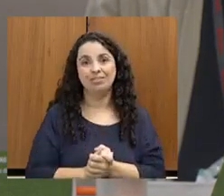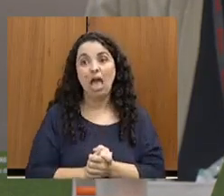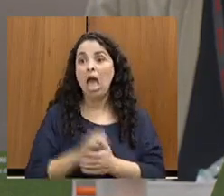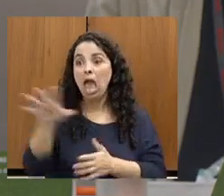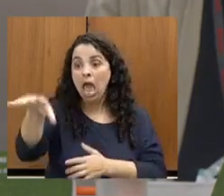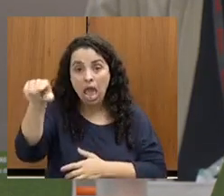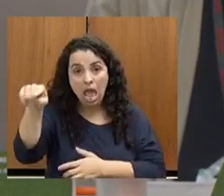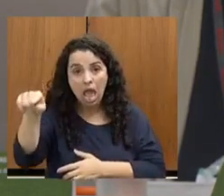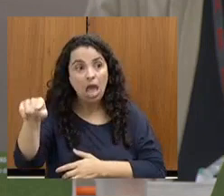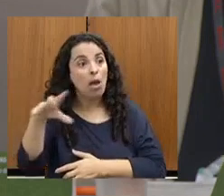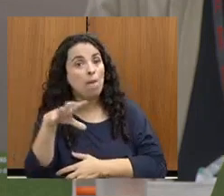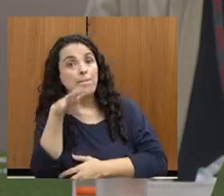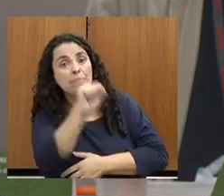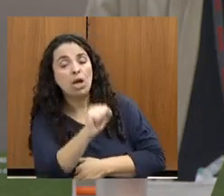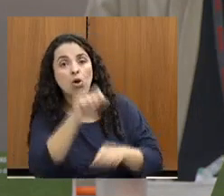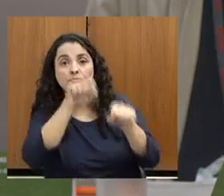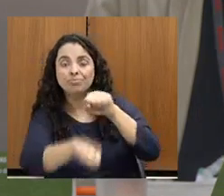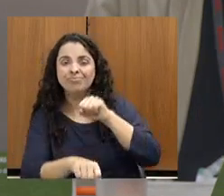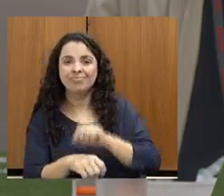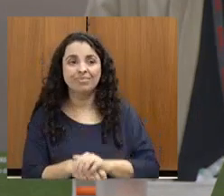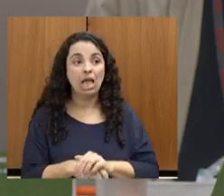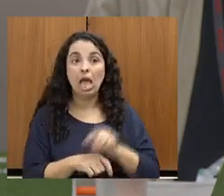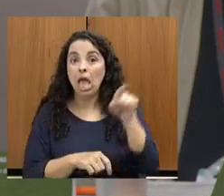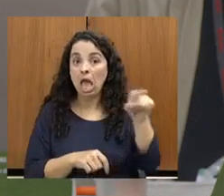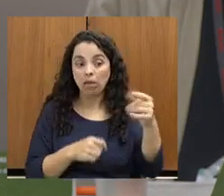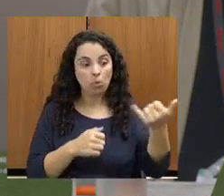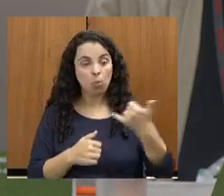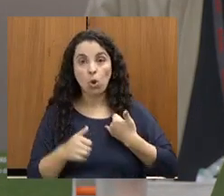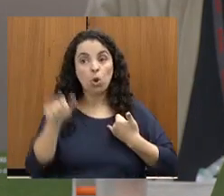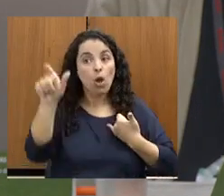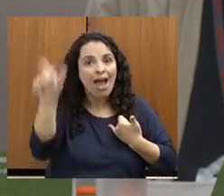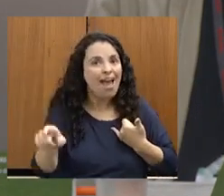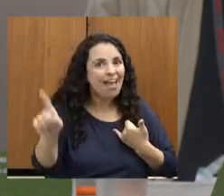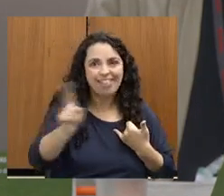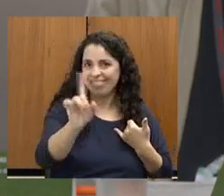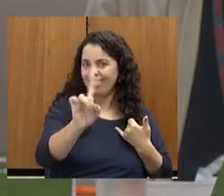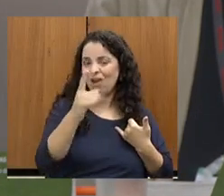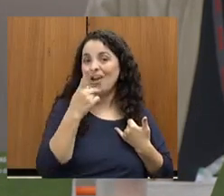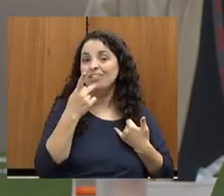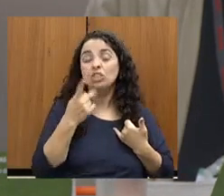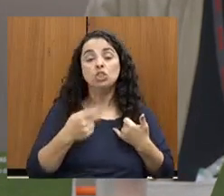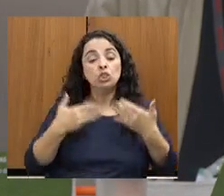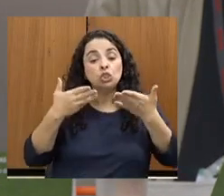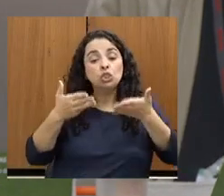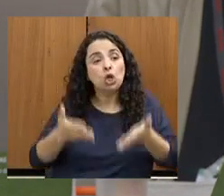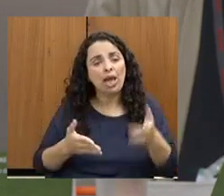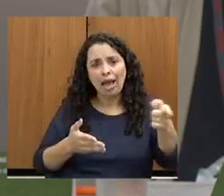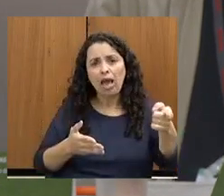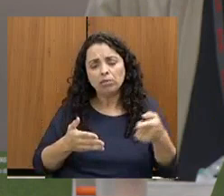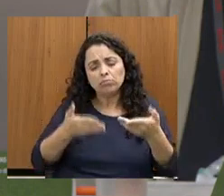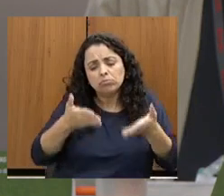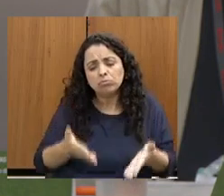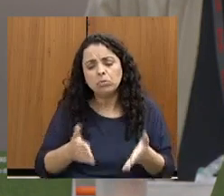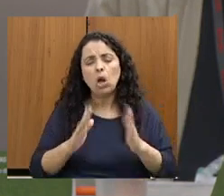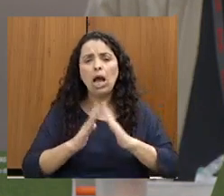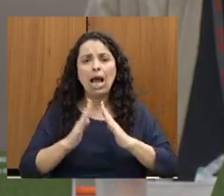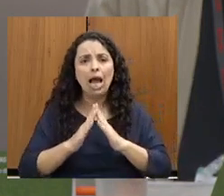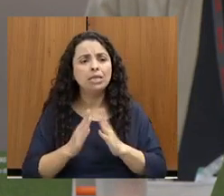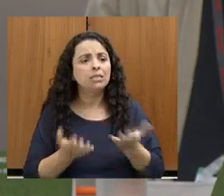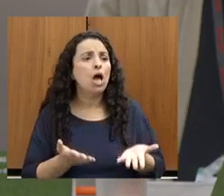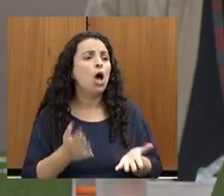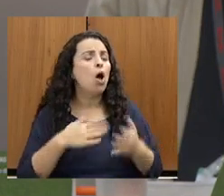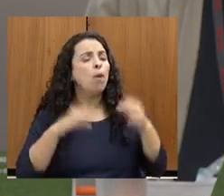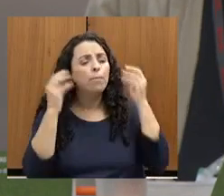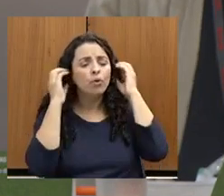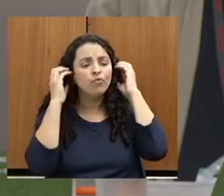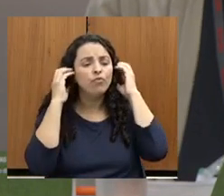ele não me contou que foi o Lucas, a princípio. Meu fone quebrou, muito preocupado, amor, que não pode quebrar é